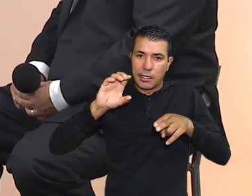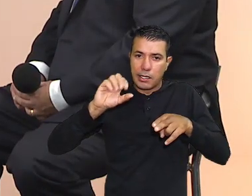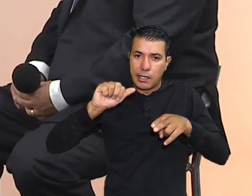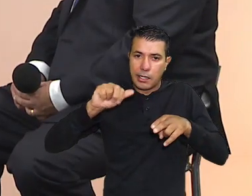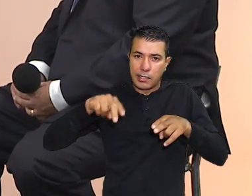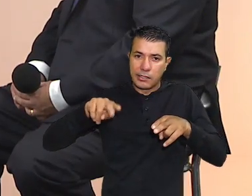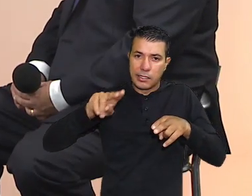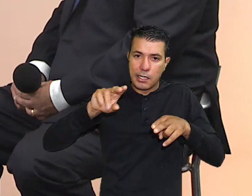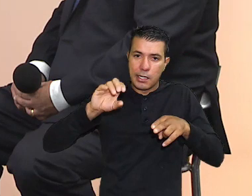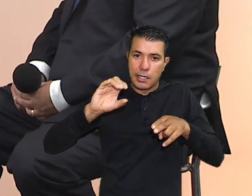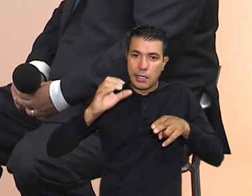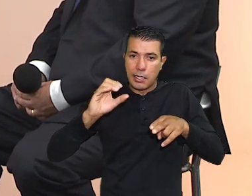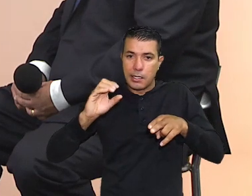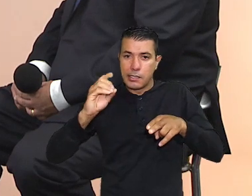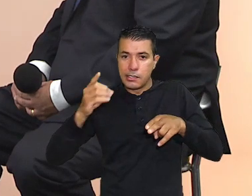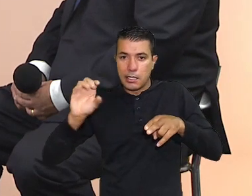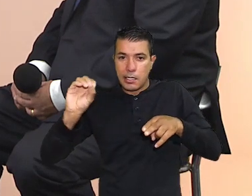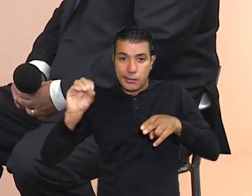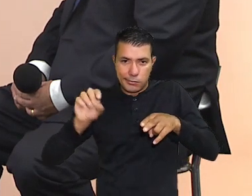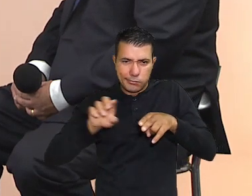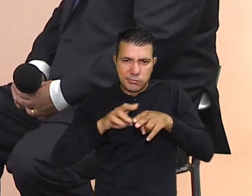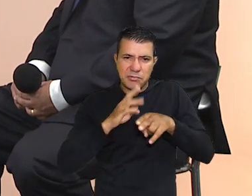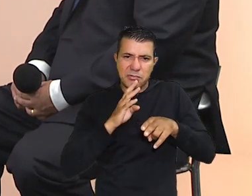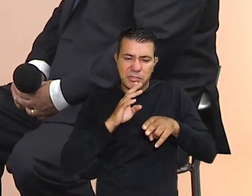eu vou dizer para você nesse momento.